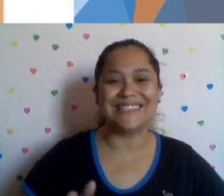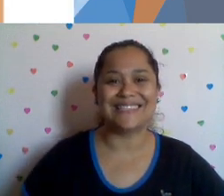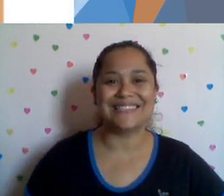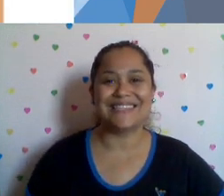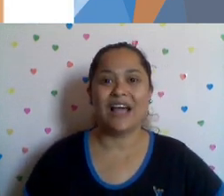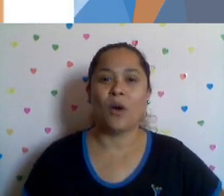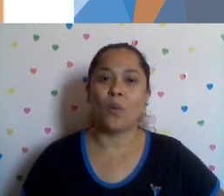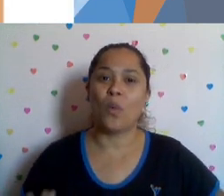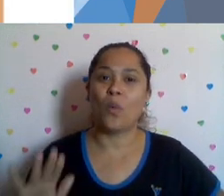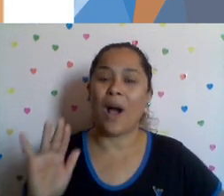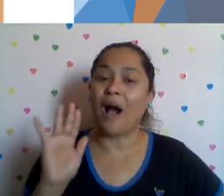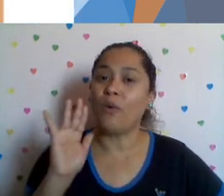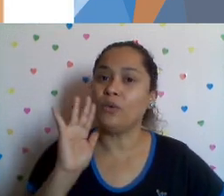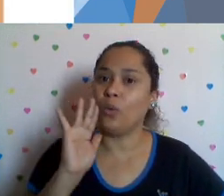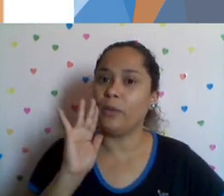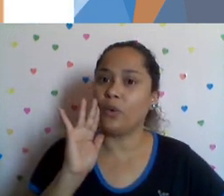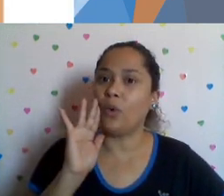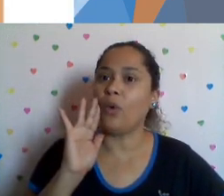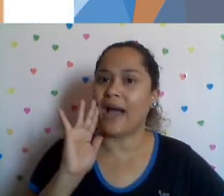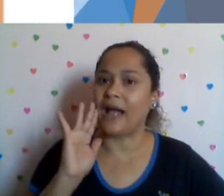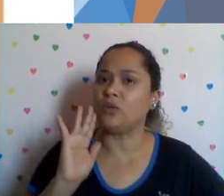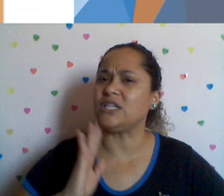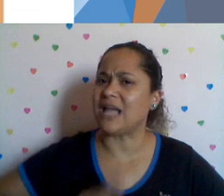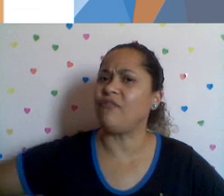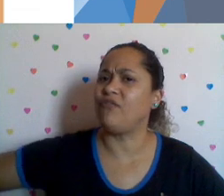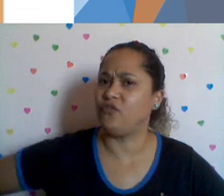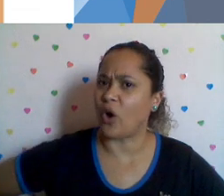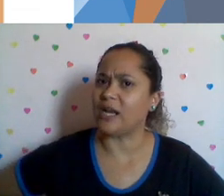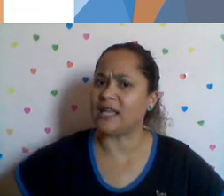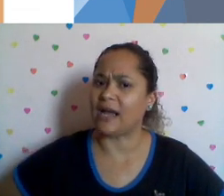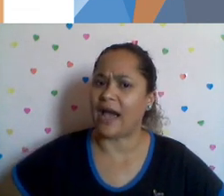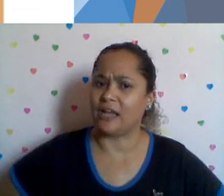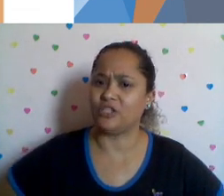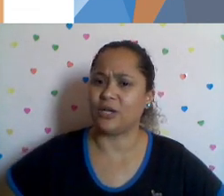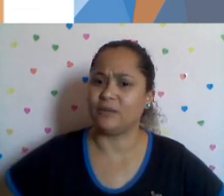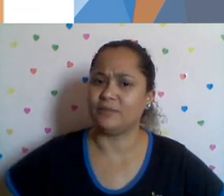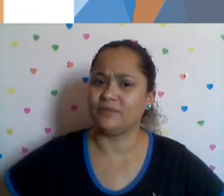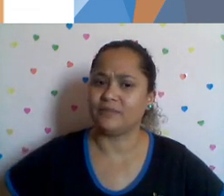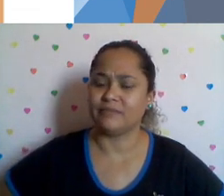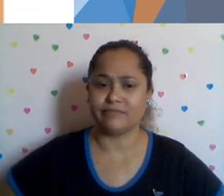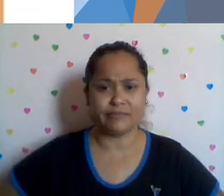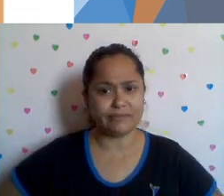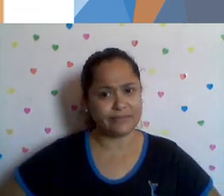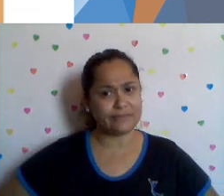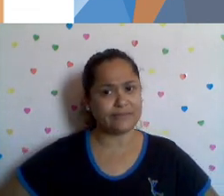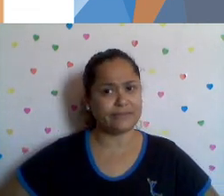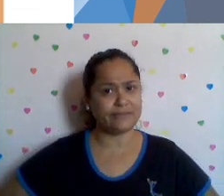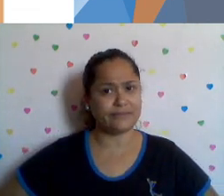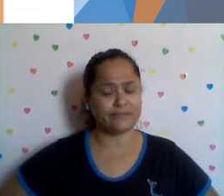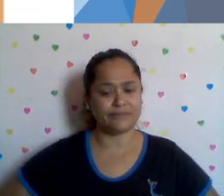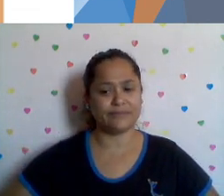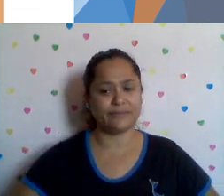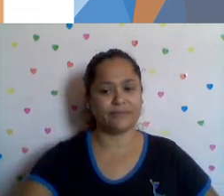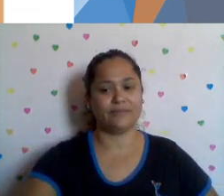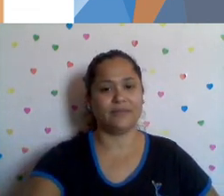2. Qual o número o gato está fora da caixa?